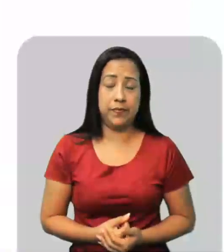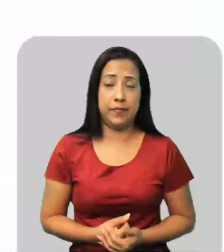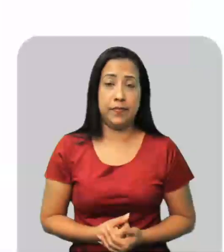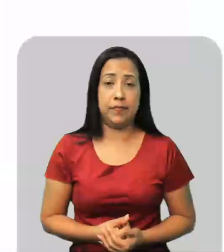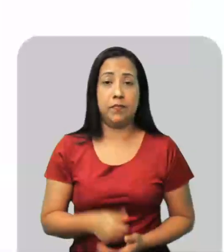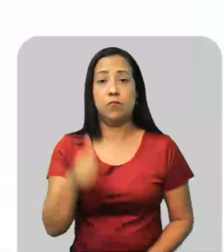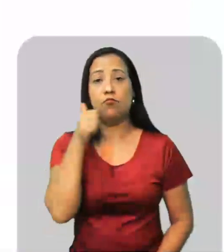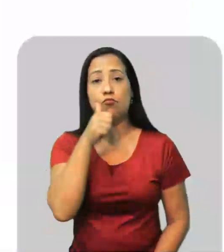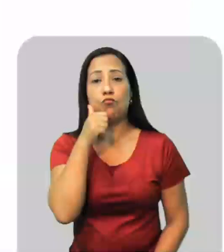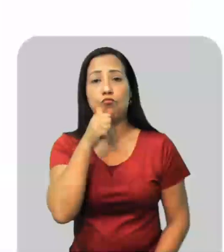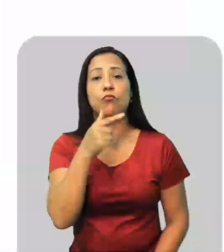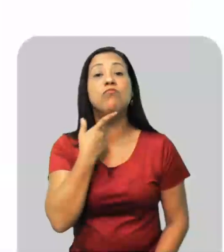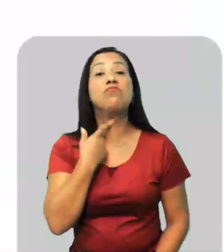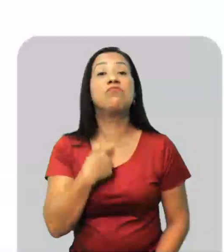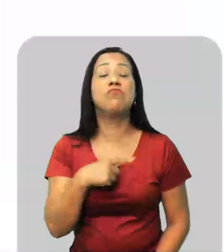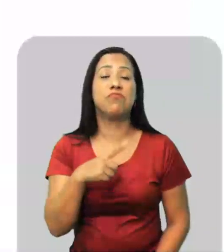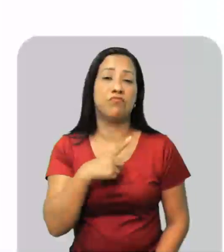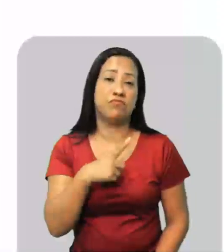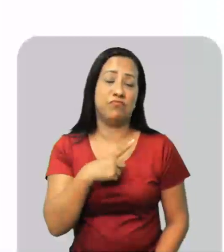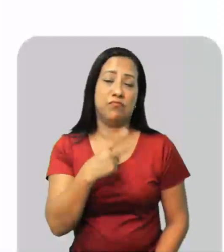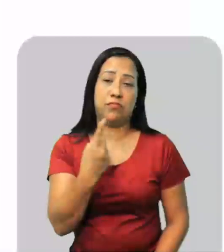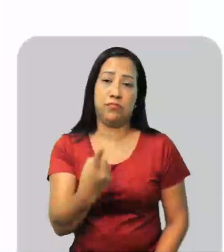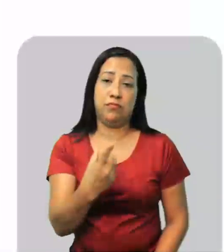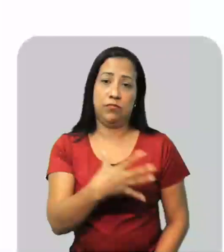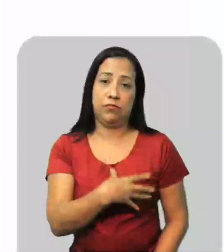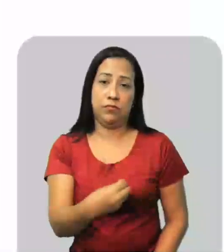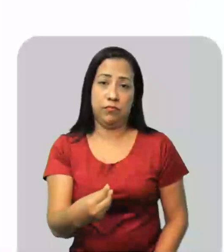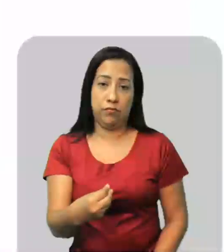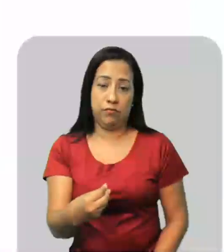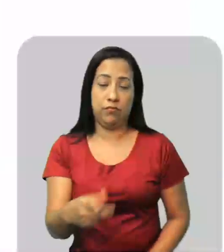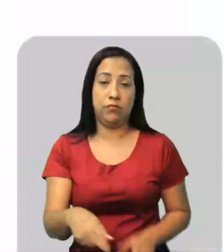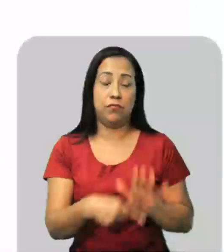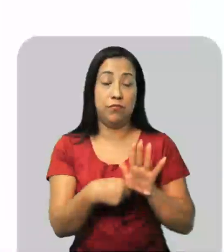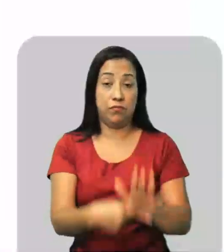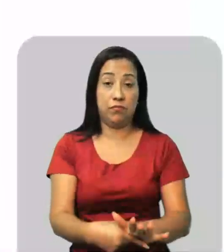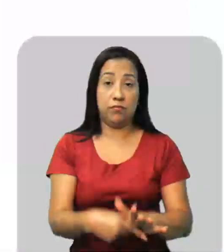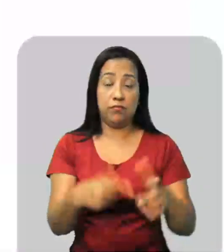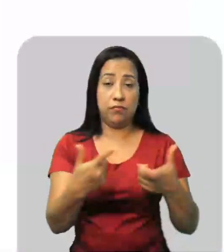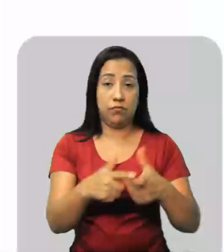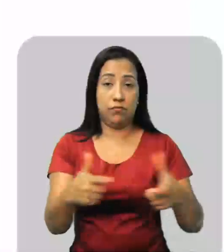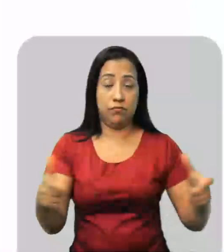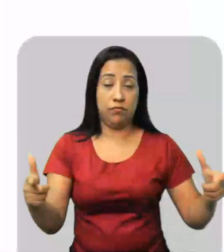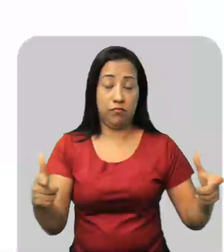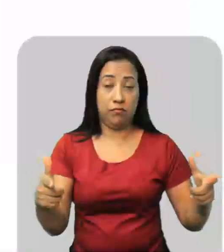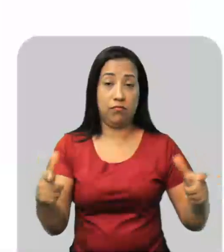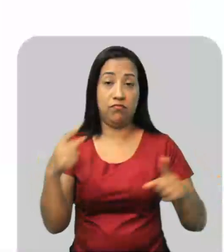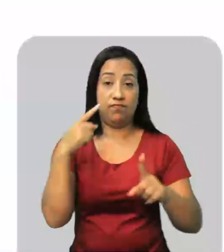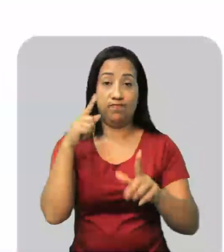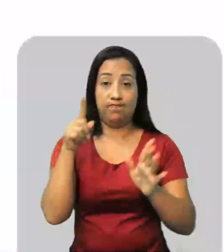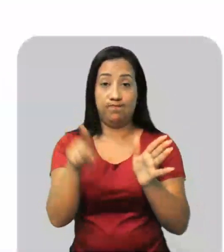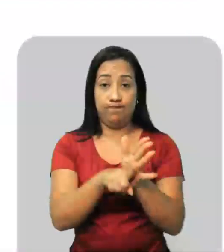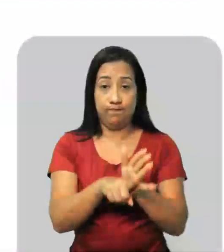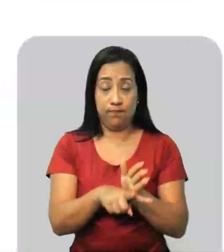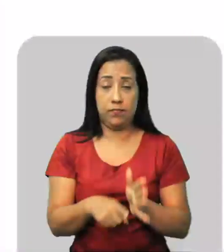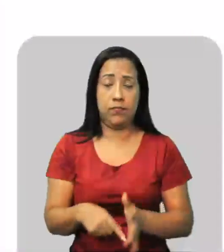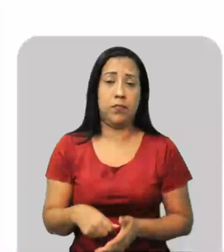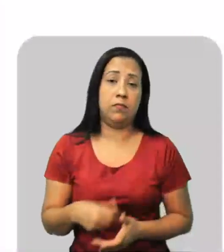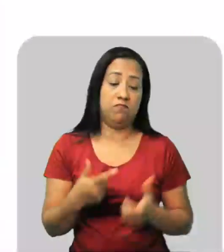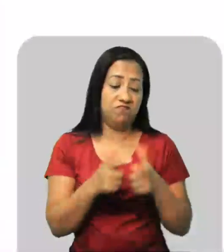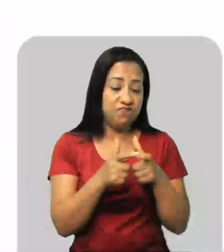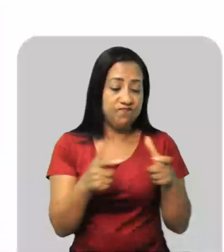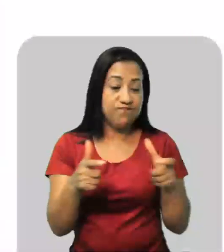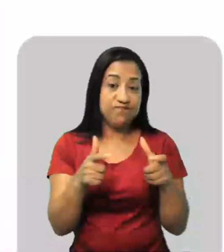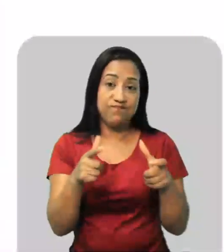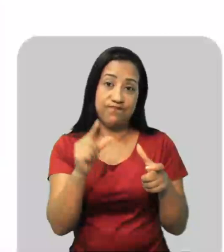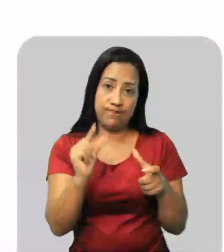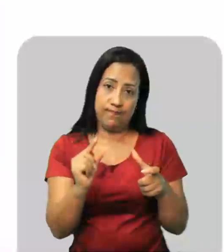Se elas quiserem ter só um filho, elas vão contribuir para um crescimento vegetativo negativo. Tudo